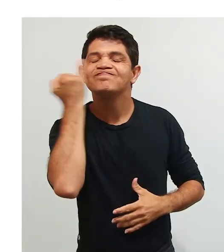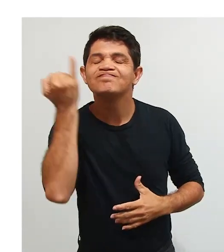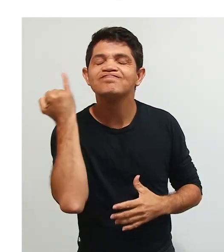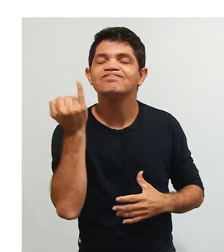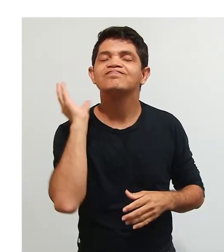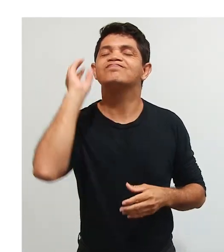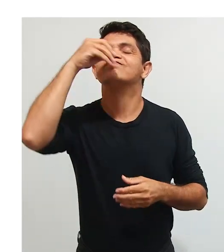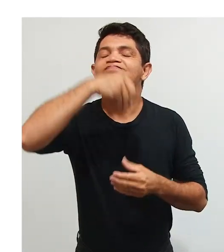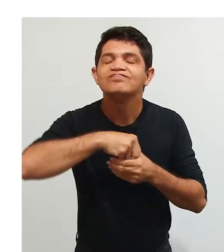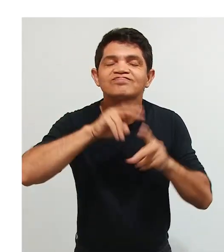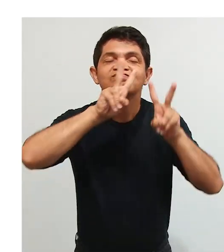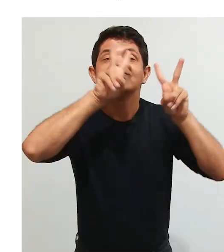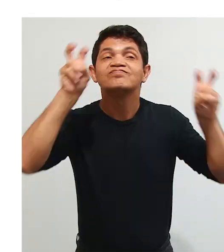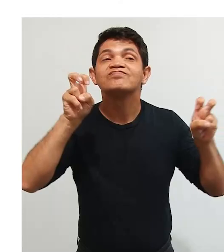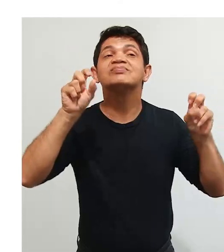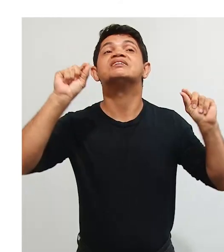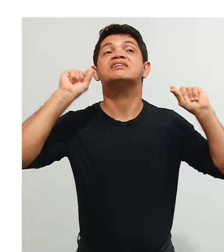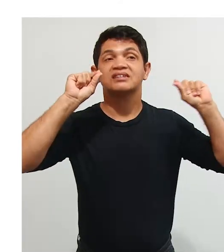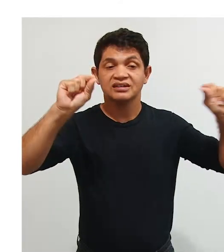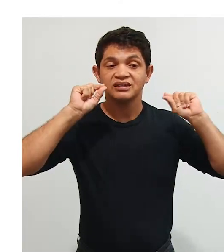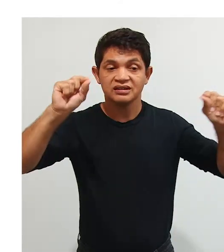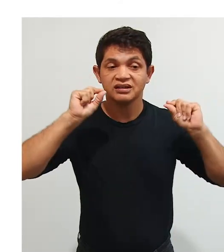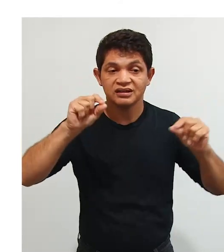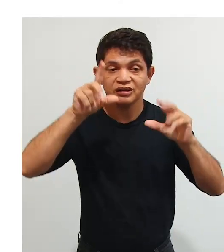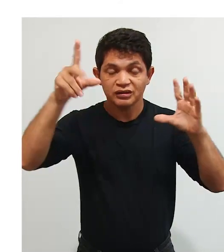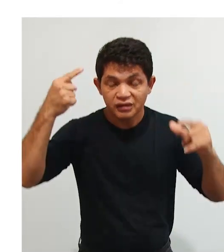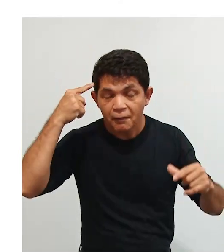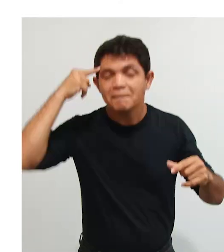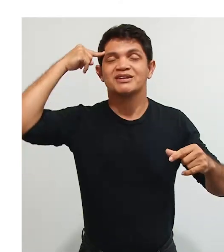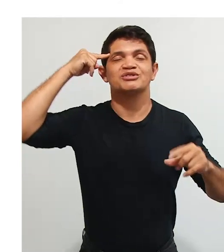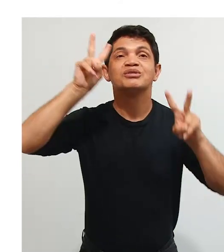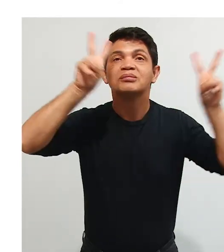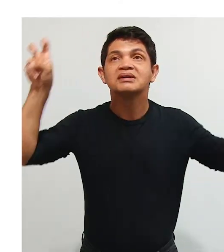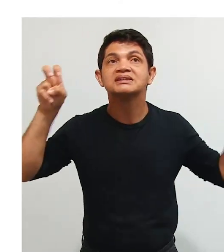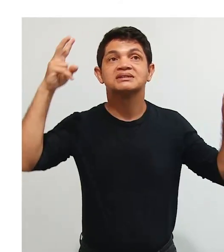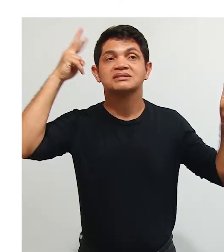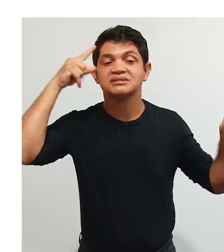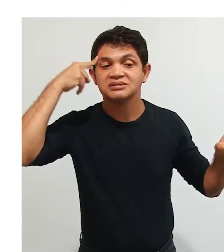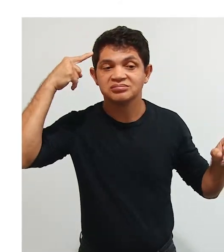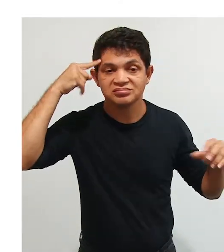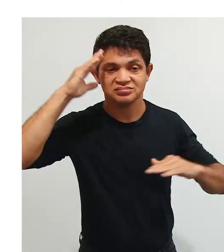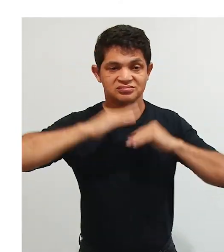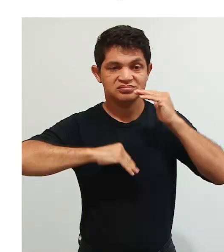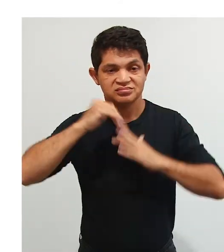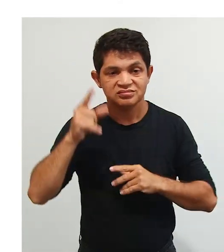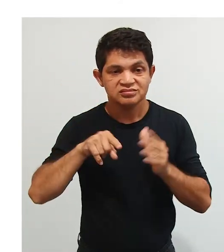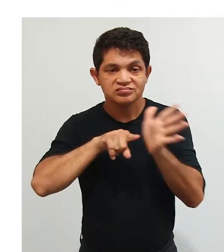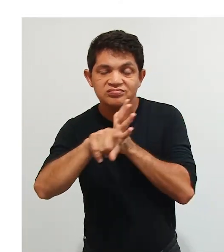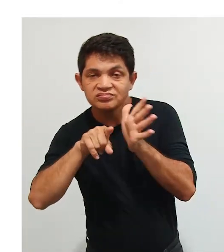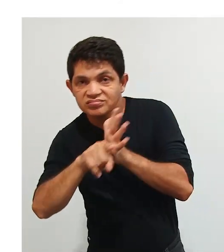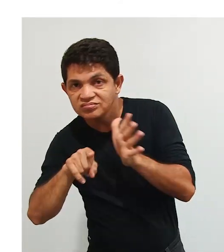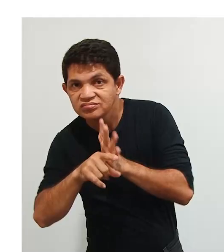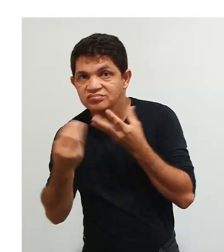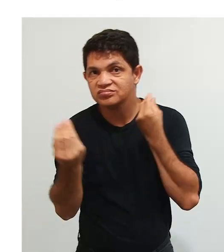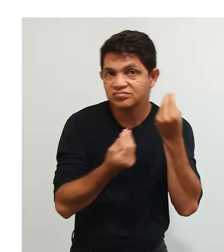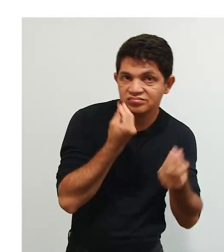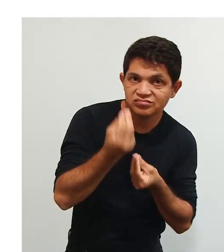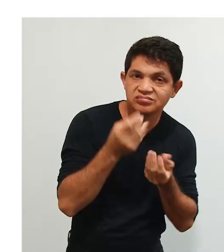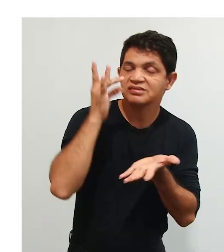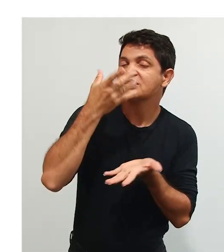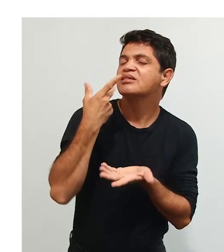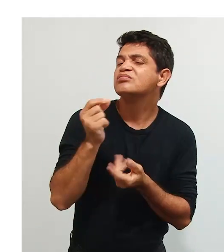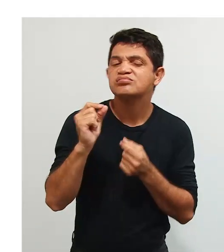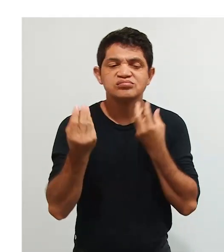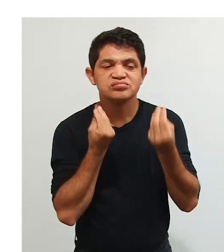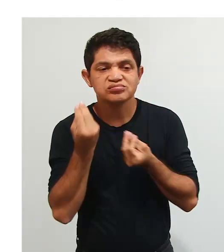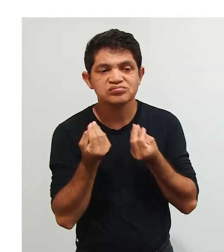nós questionemos os nossos pensamentos, né? Então, sempre se perguntar, o que eu tô pensando é verdade?